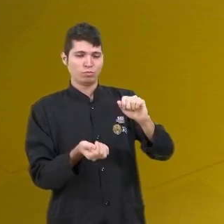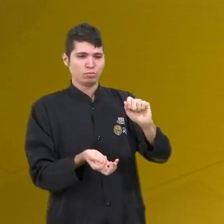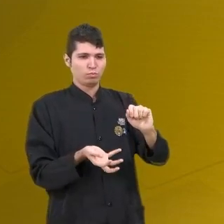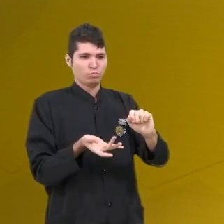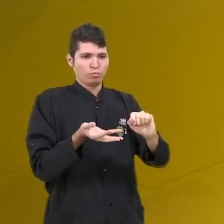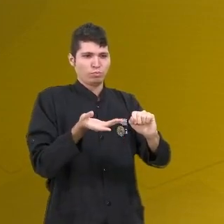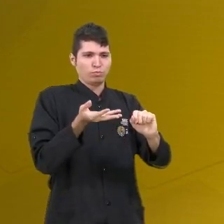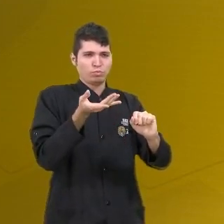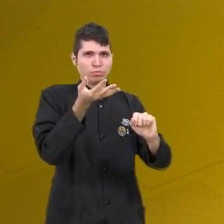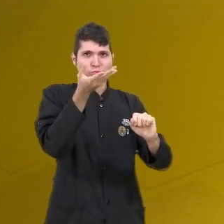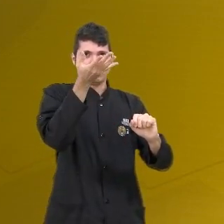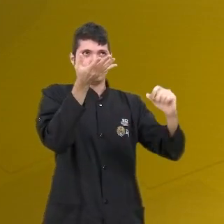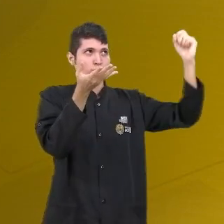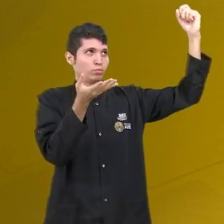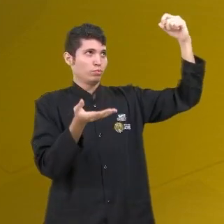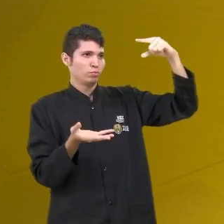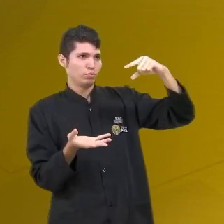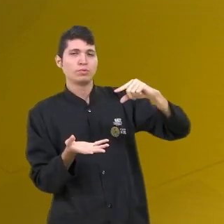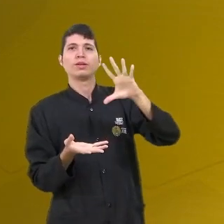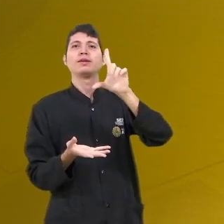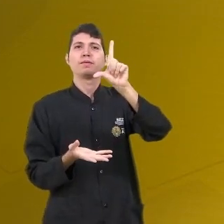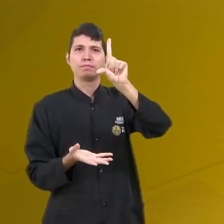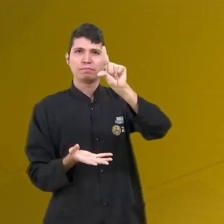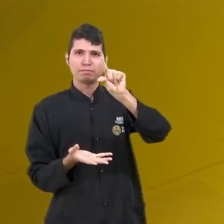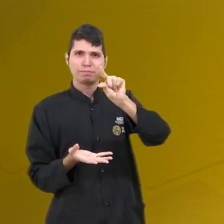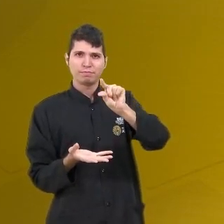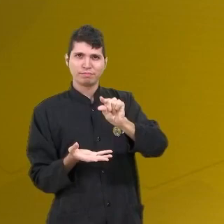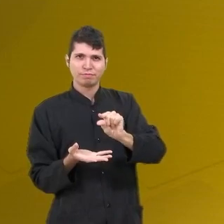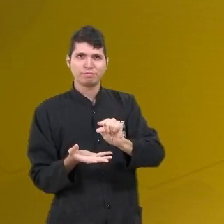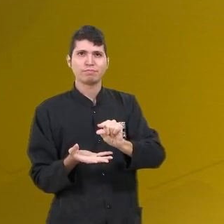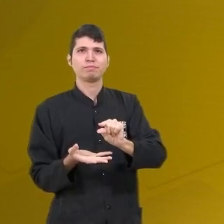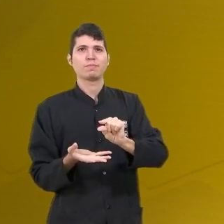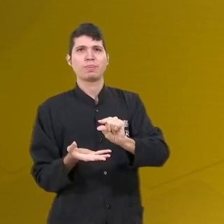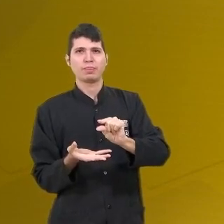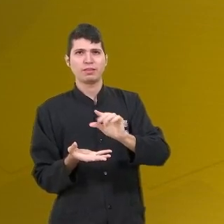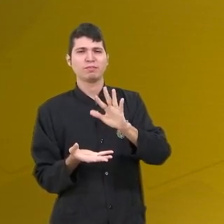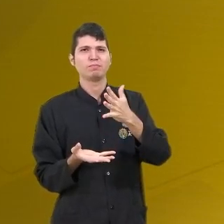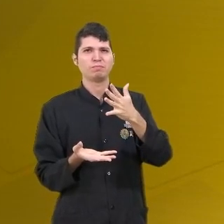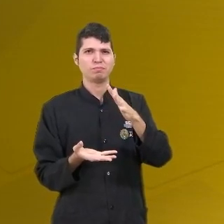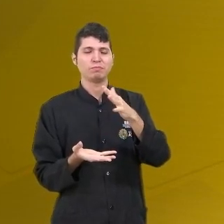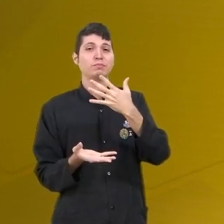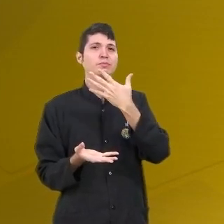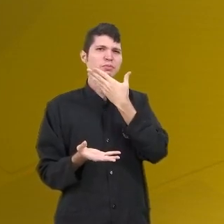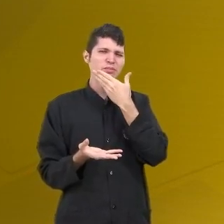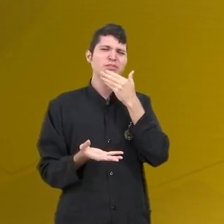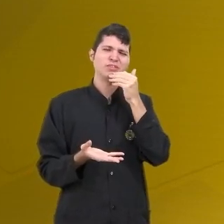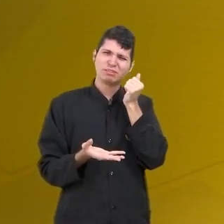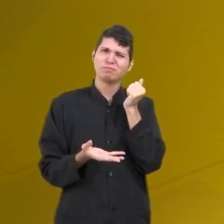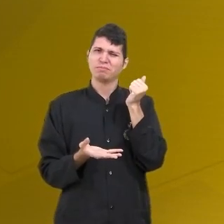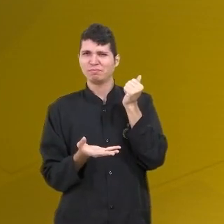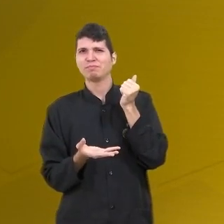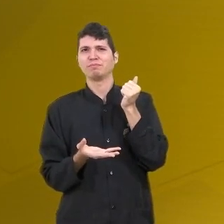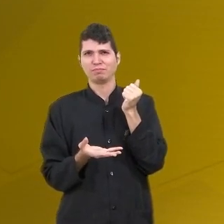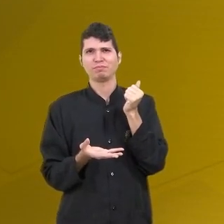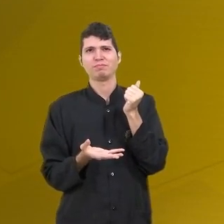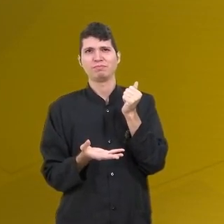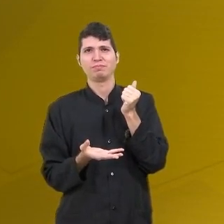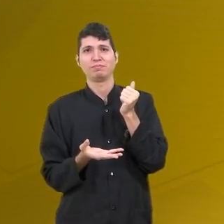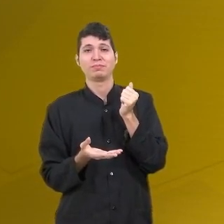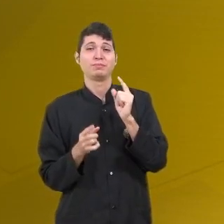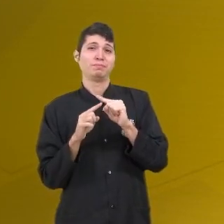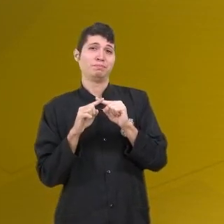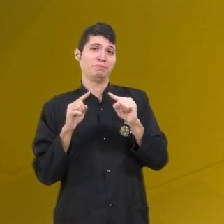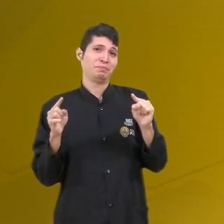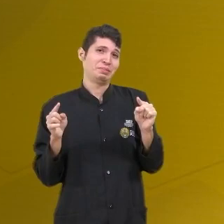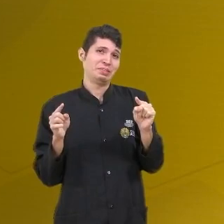ter uma amenidade, ia estar assim mais ou menos resolvido, tá? Mas nem todo